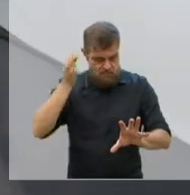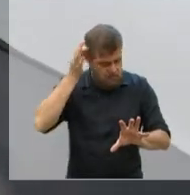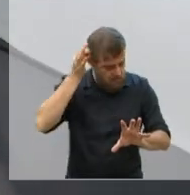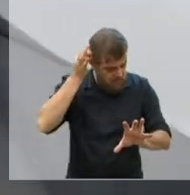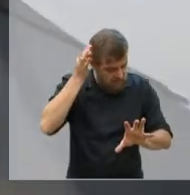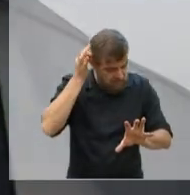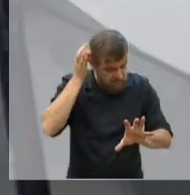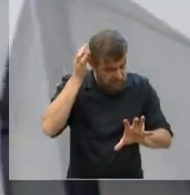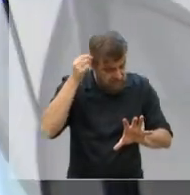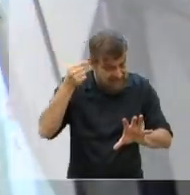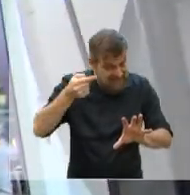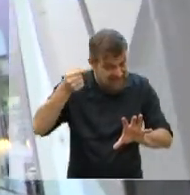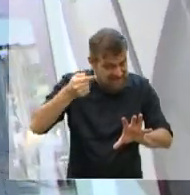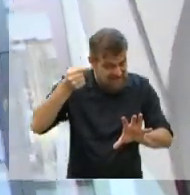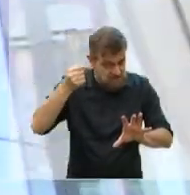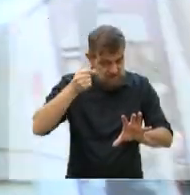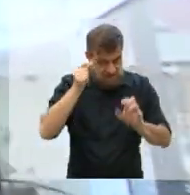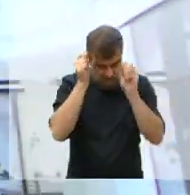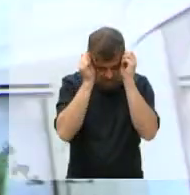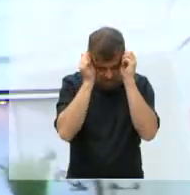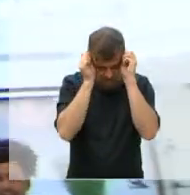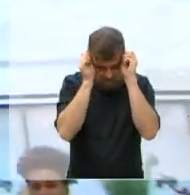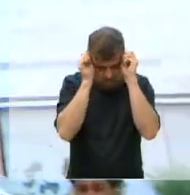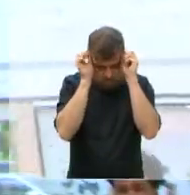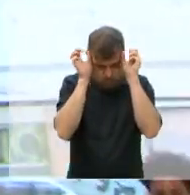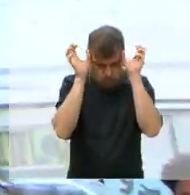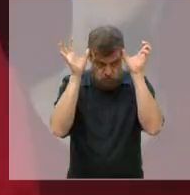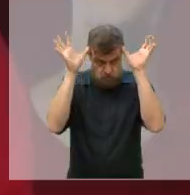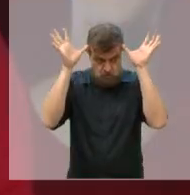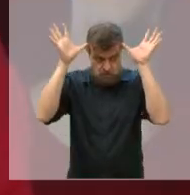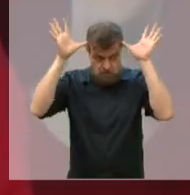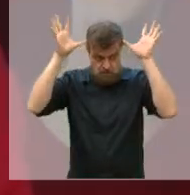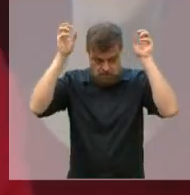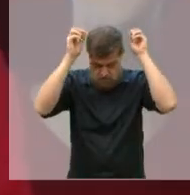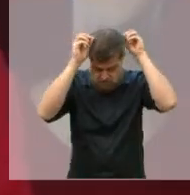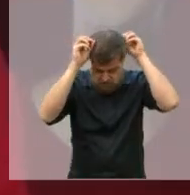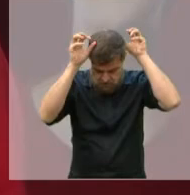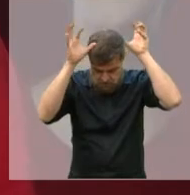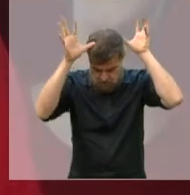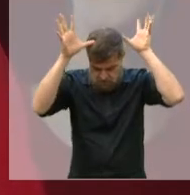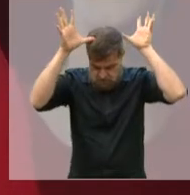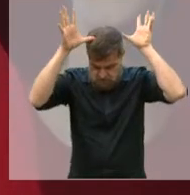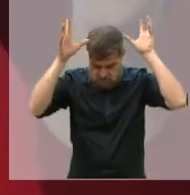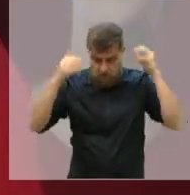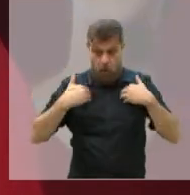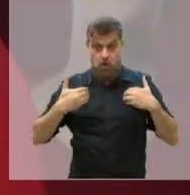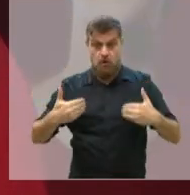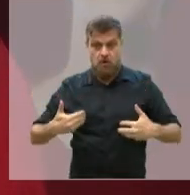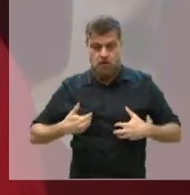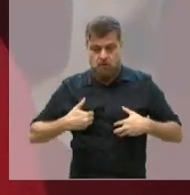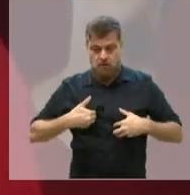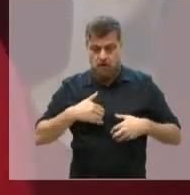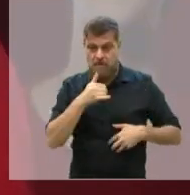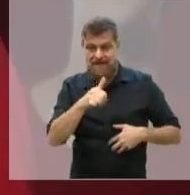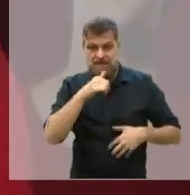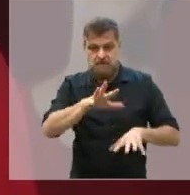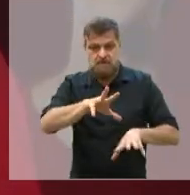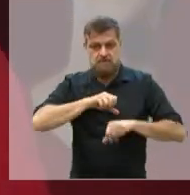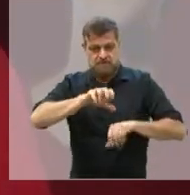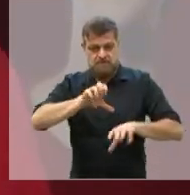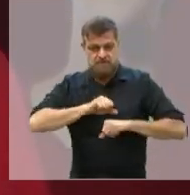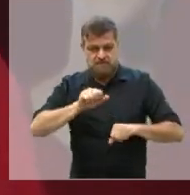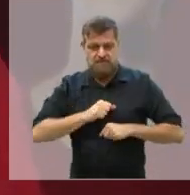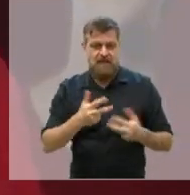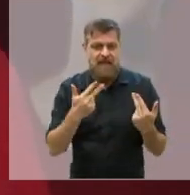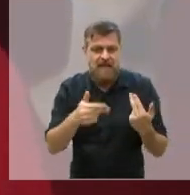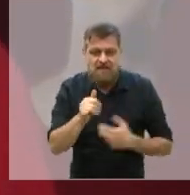ficam todos negativos, por exemplo, e eles ficam todos arrepiados. Então a gente tem uma energia eletrostática acumulada. É praticamente como